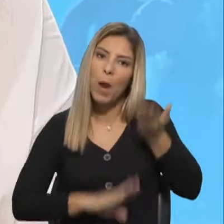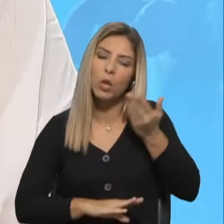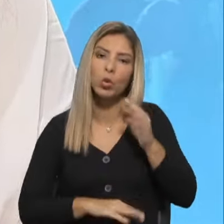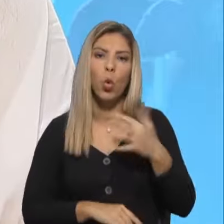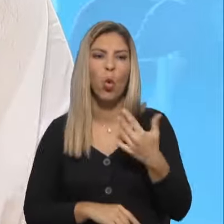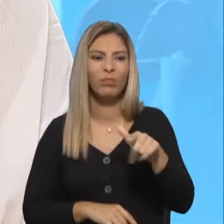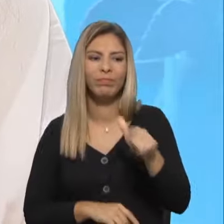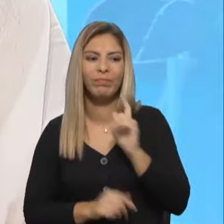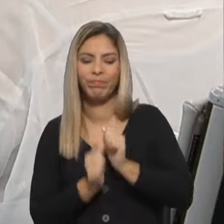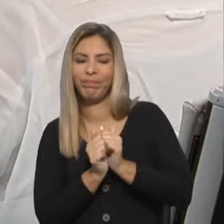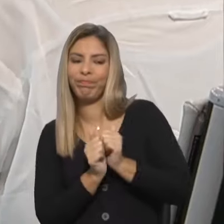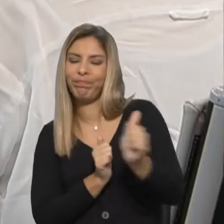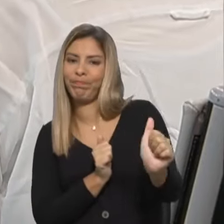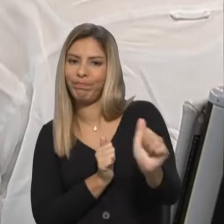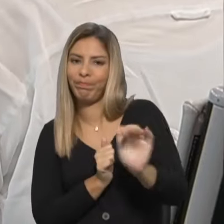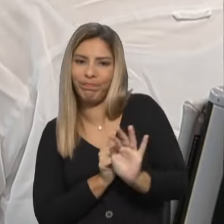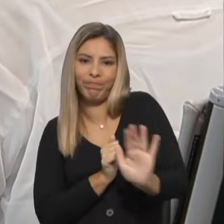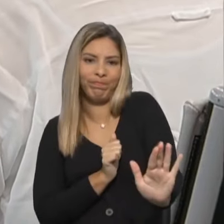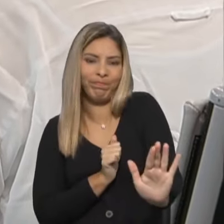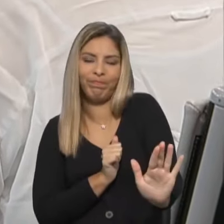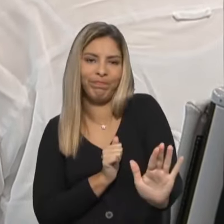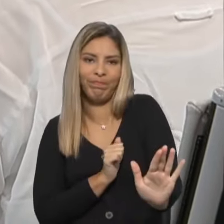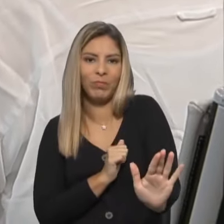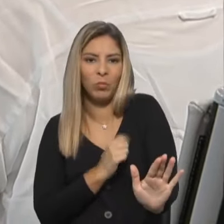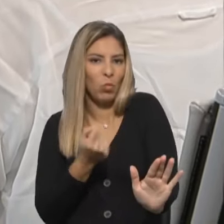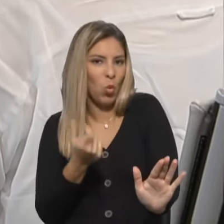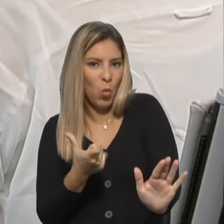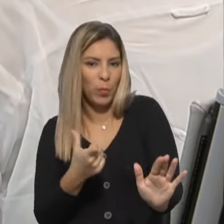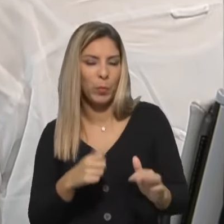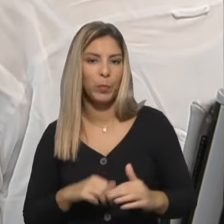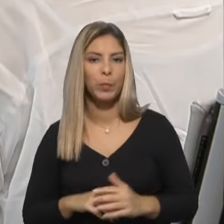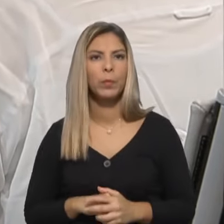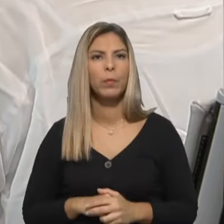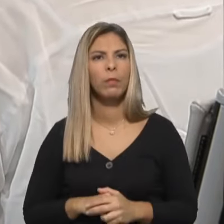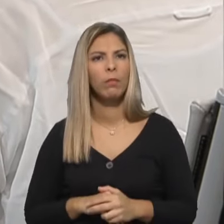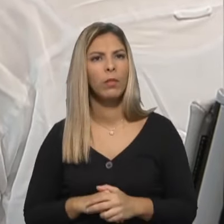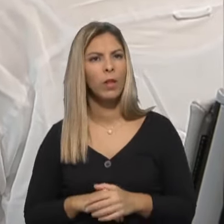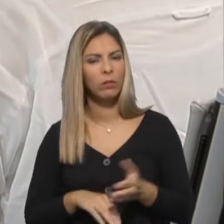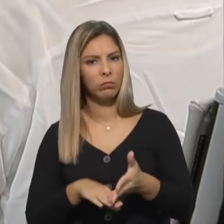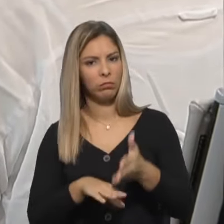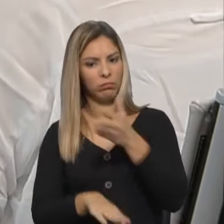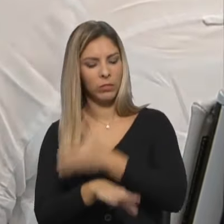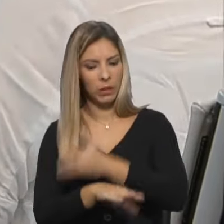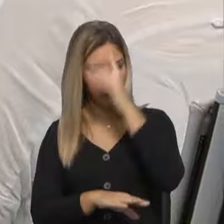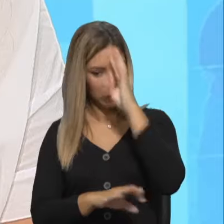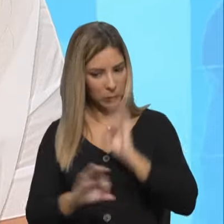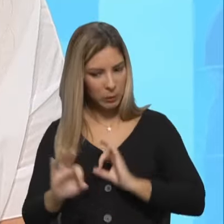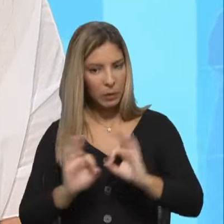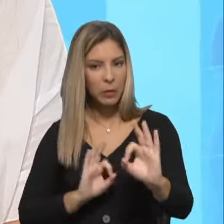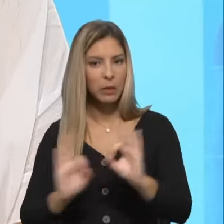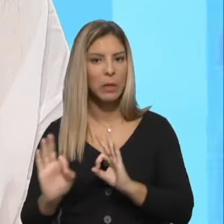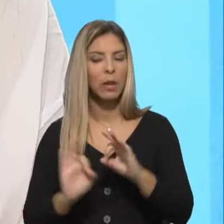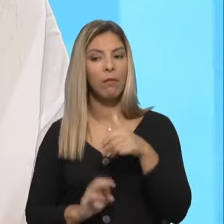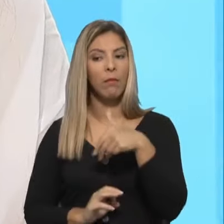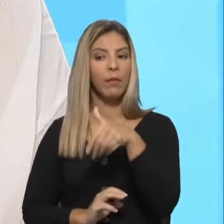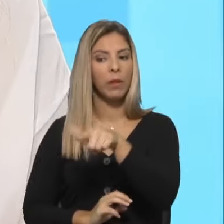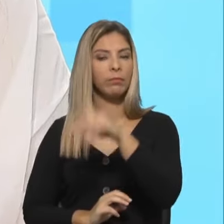pouco mais distante não é de que forma é que é importante também trabalhar os lutos antecipatórios preparar o